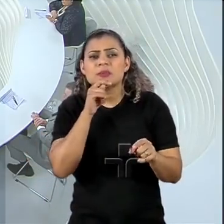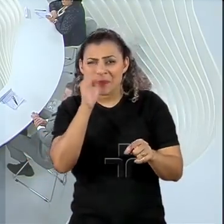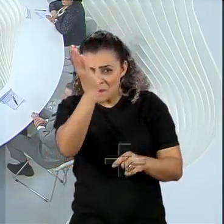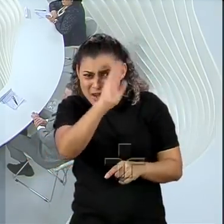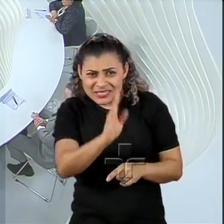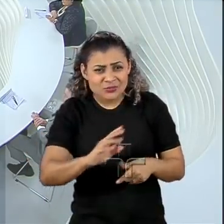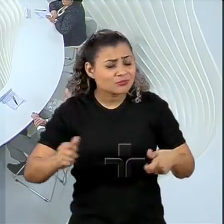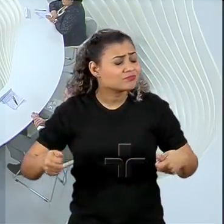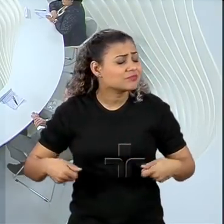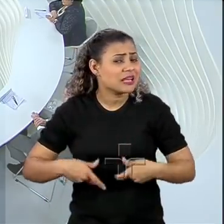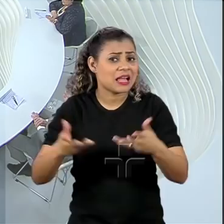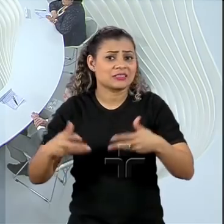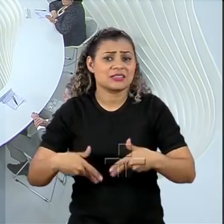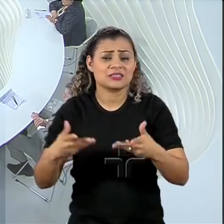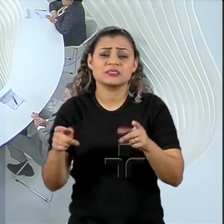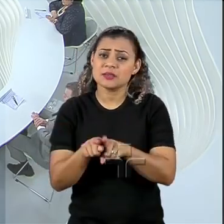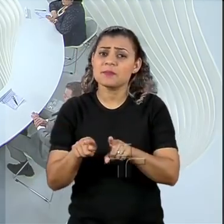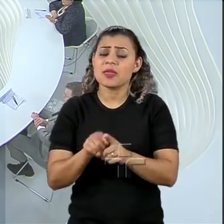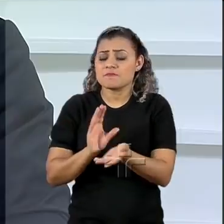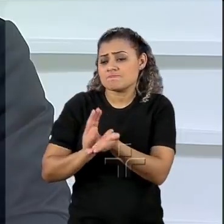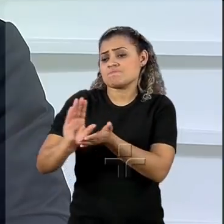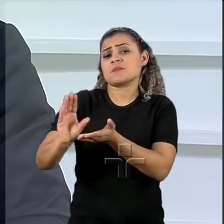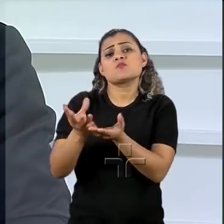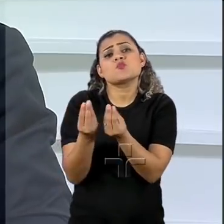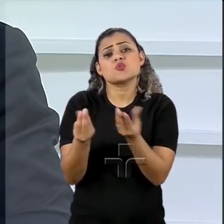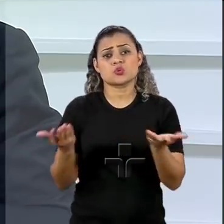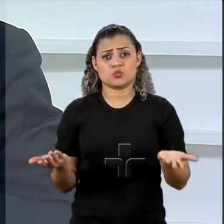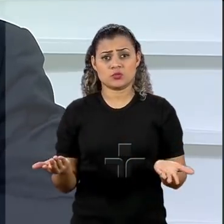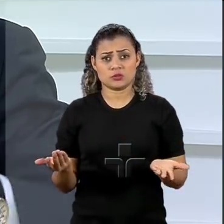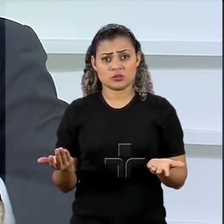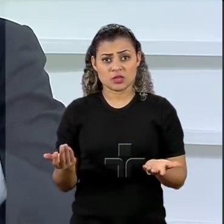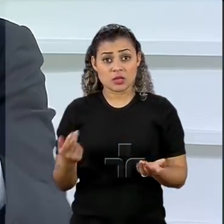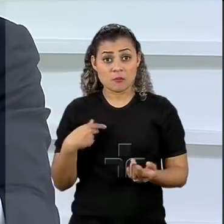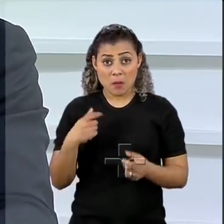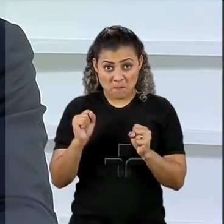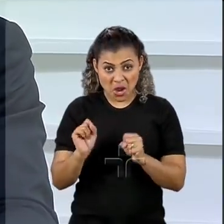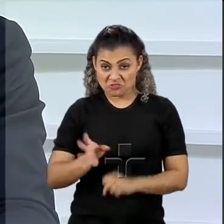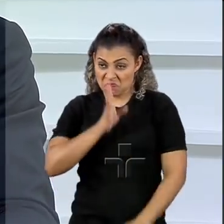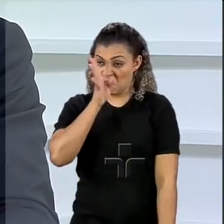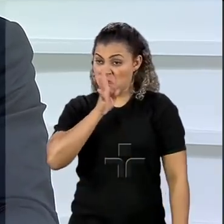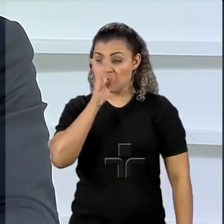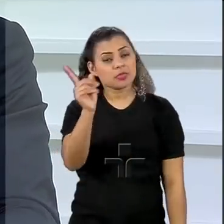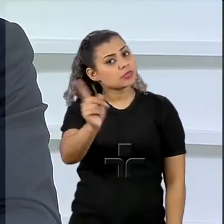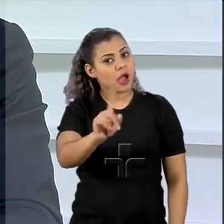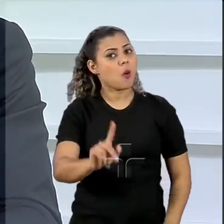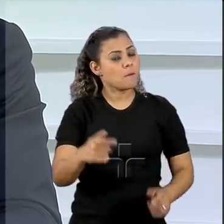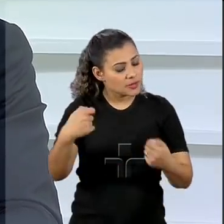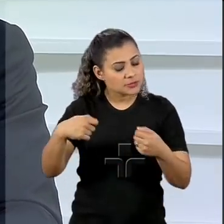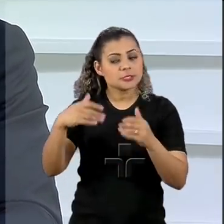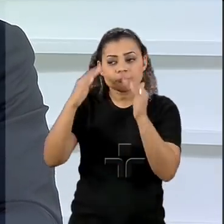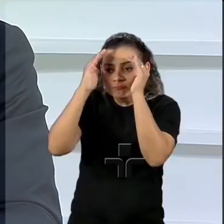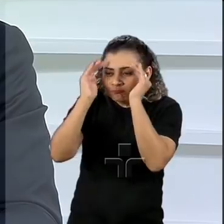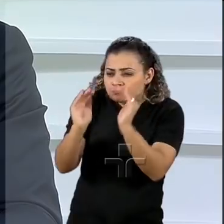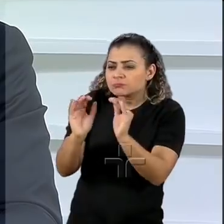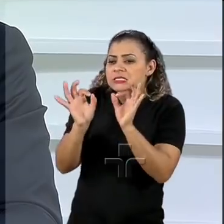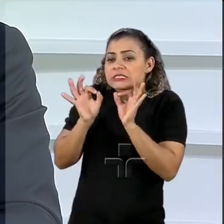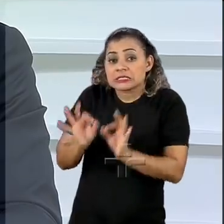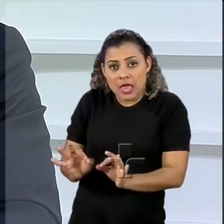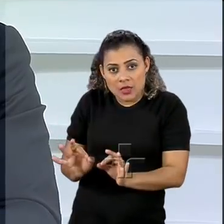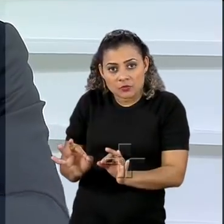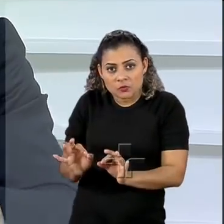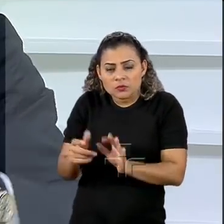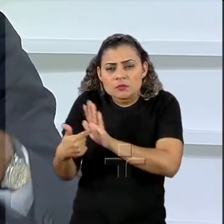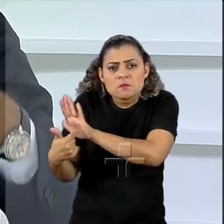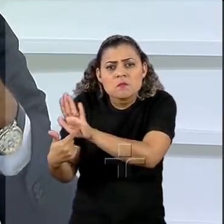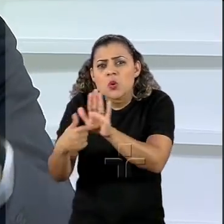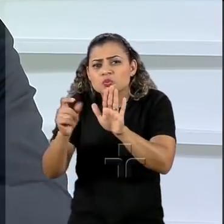muito alto, mas, indiscutivelmente, não podemos fazer isso de forma atropelada, né? E eu acho que esse caso revela